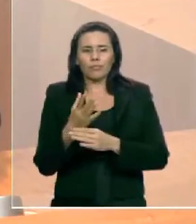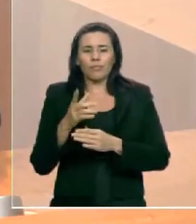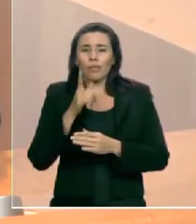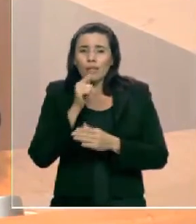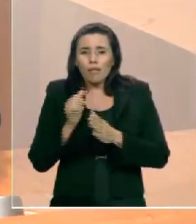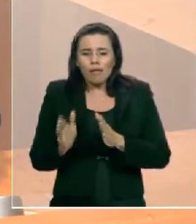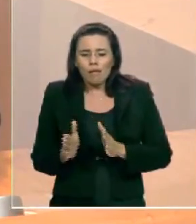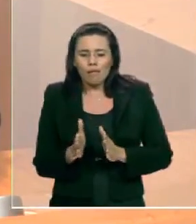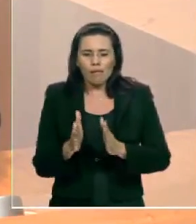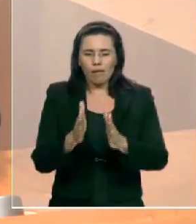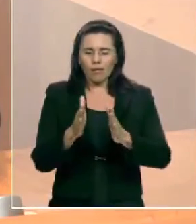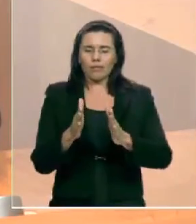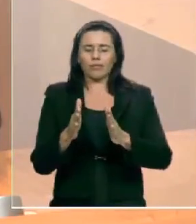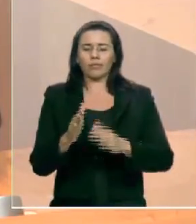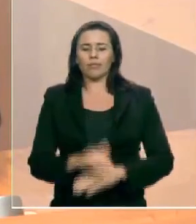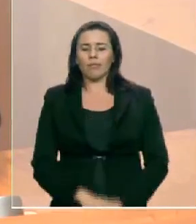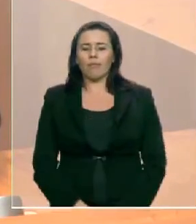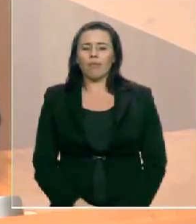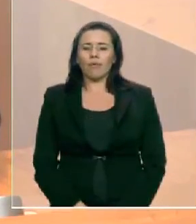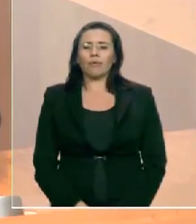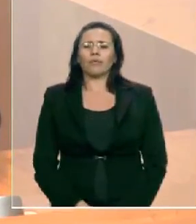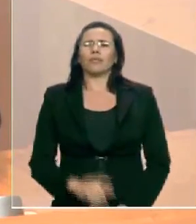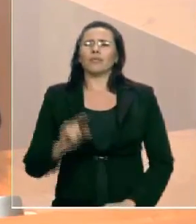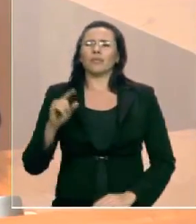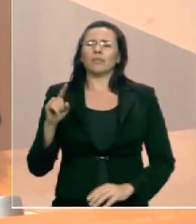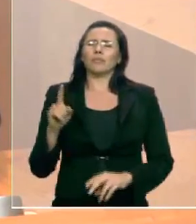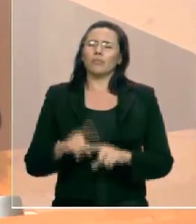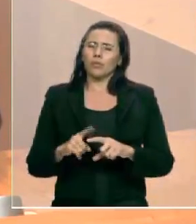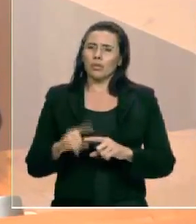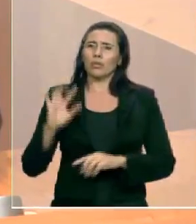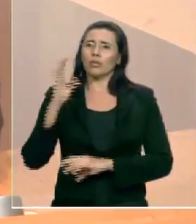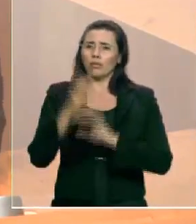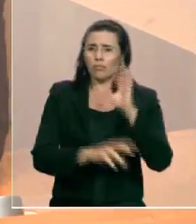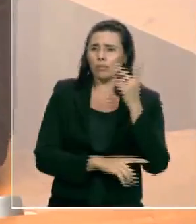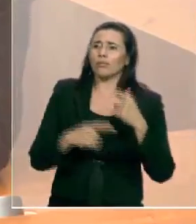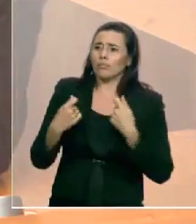mais condições, a natureza não permitir mais. Era só isso, presidente. Muito obrigado.